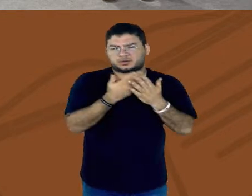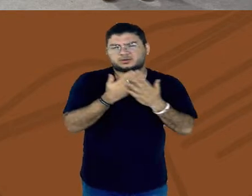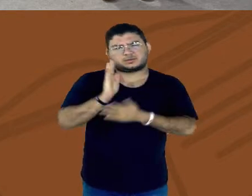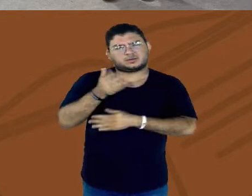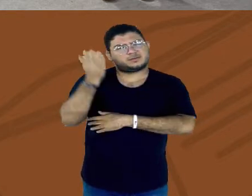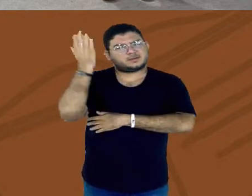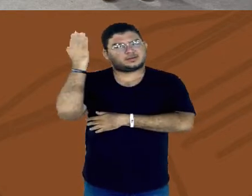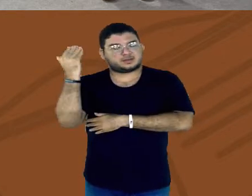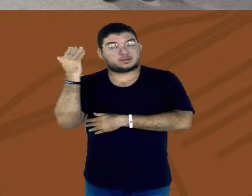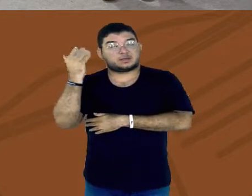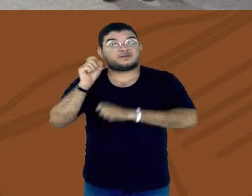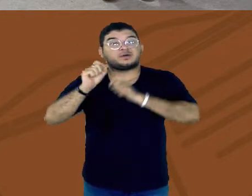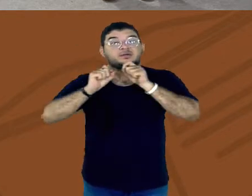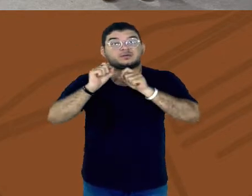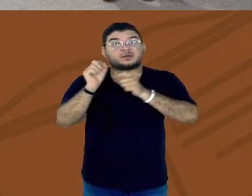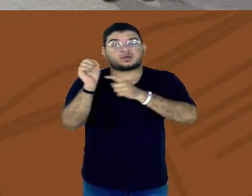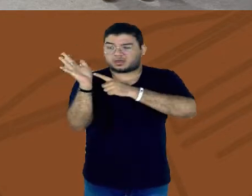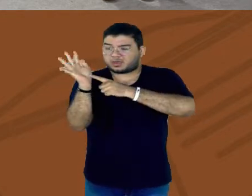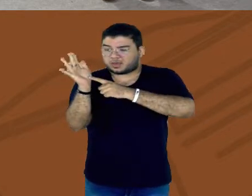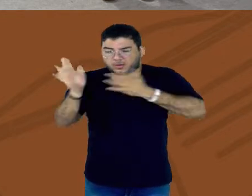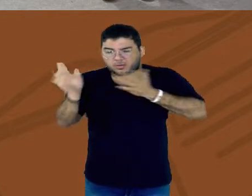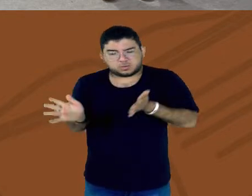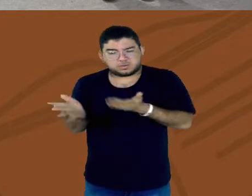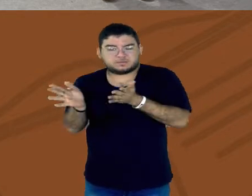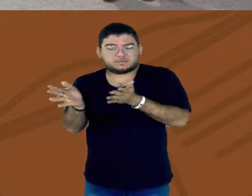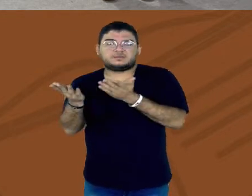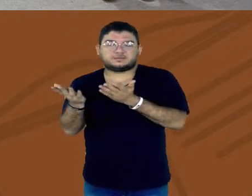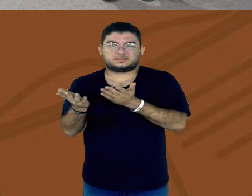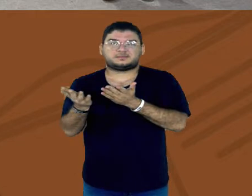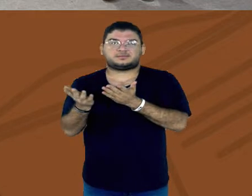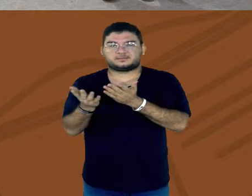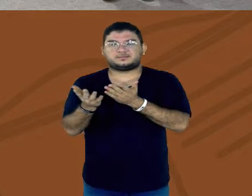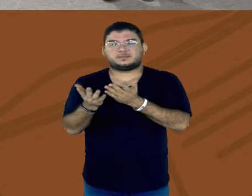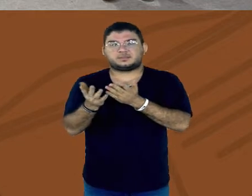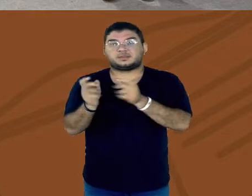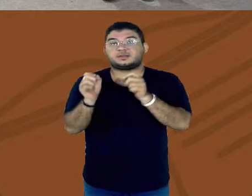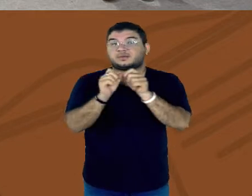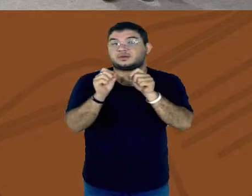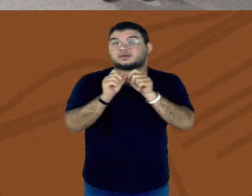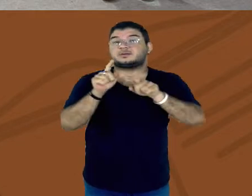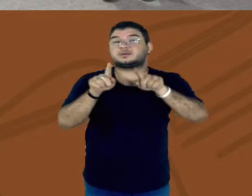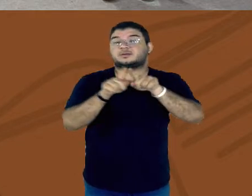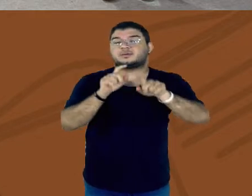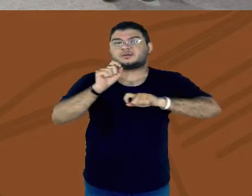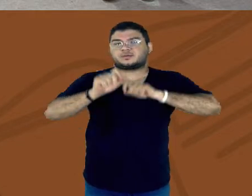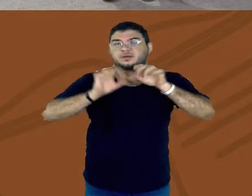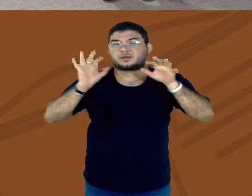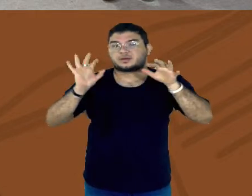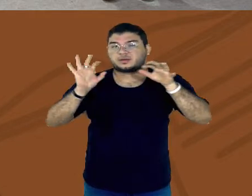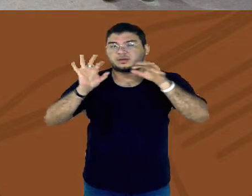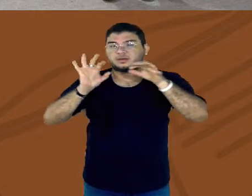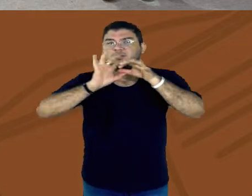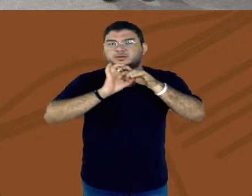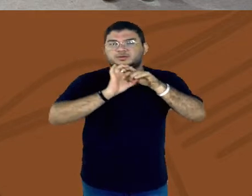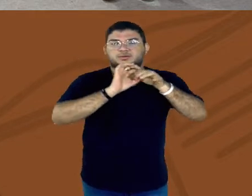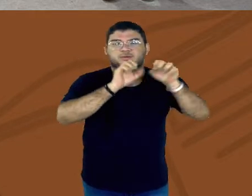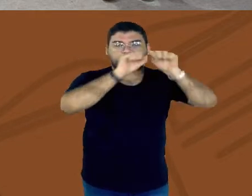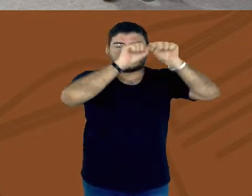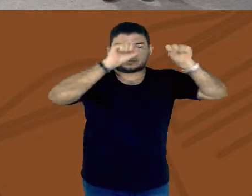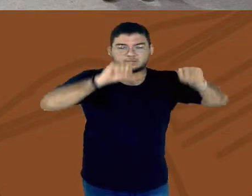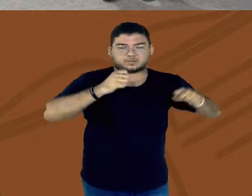por meio dos impulsos nervosos. Ele age também em conjunto com o sistema